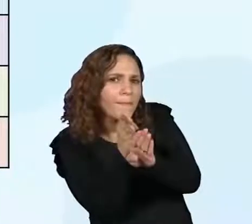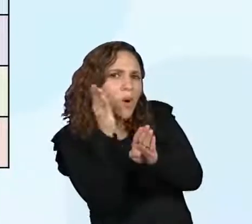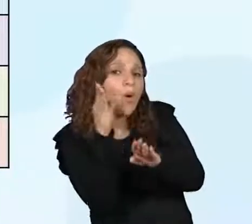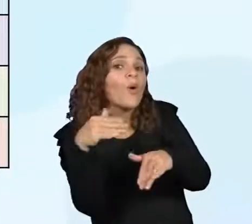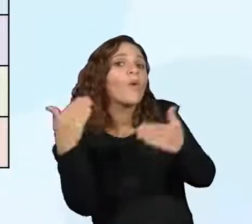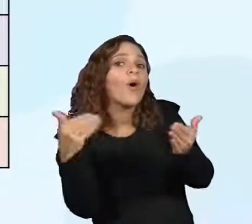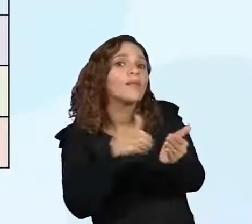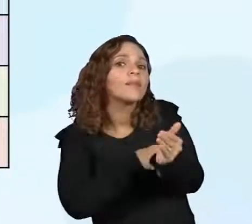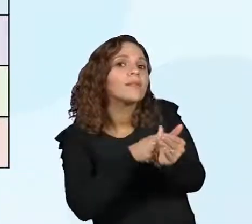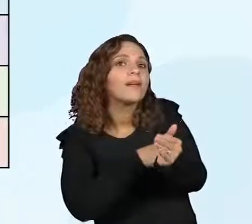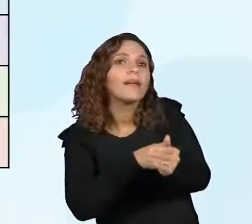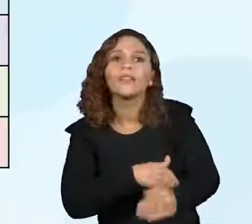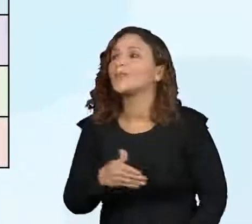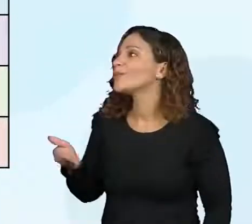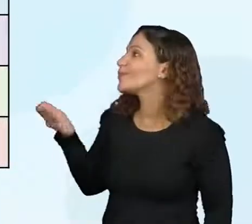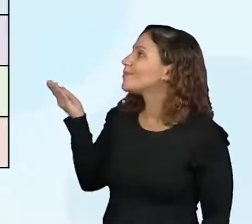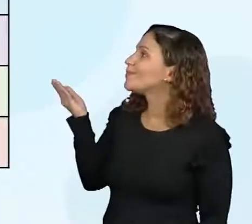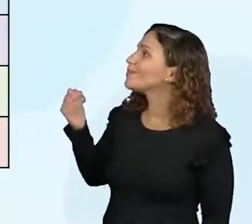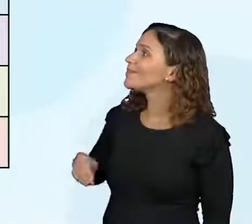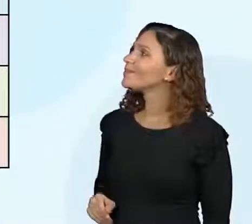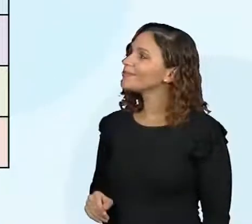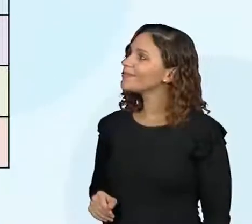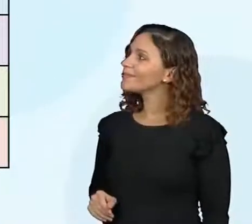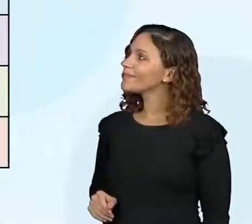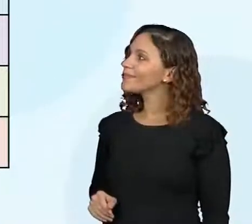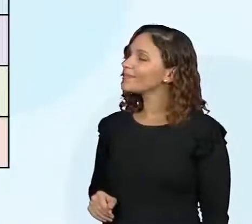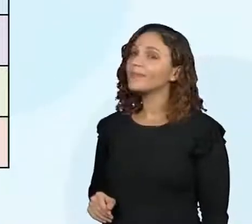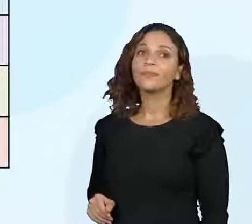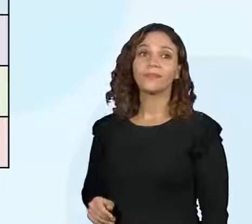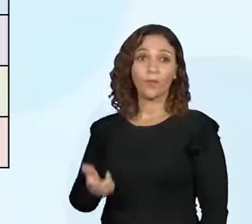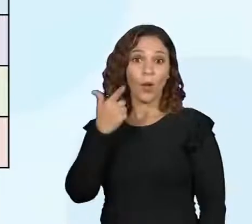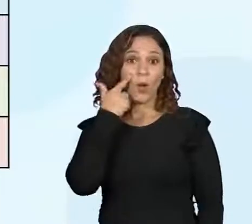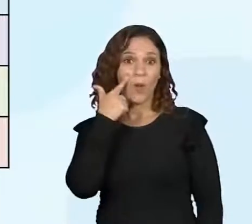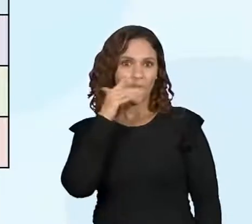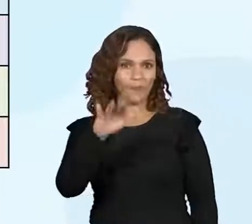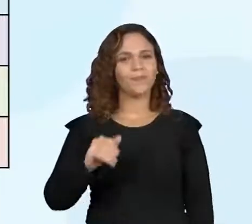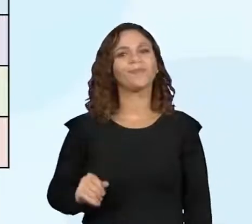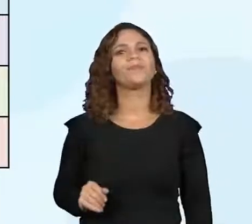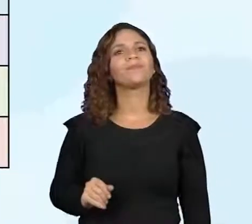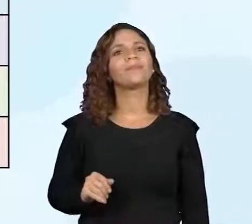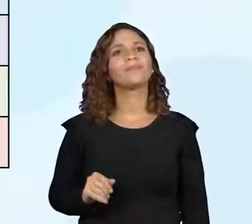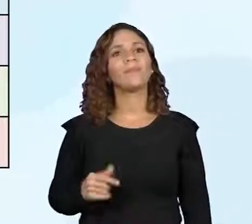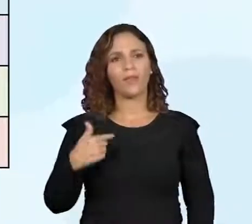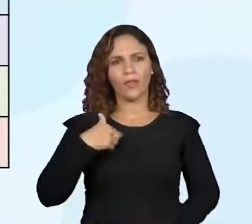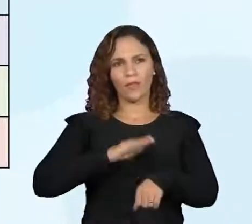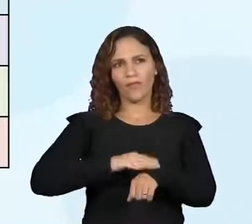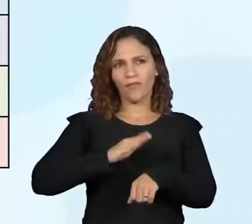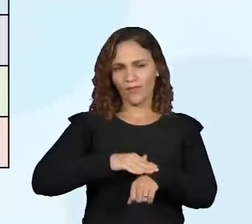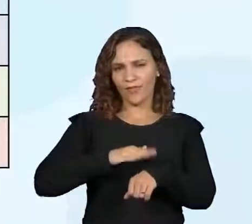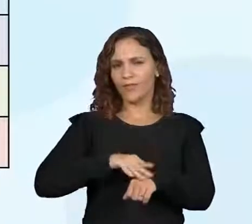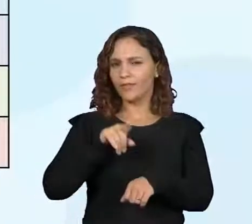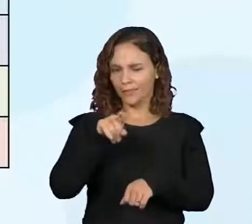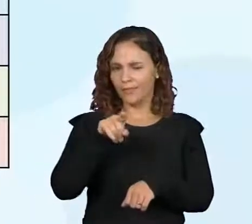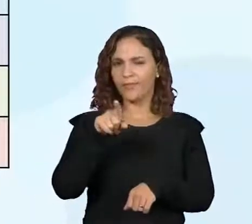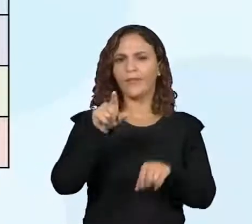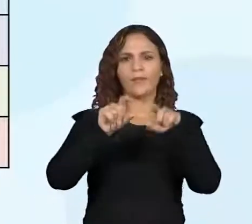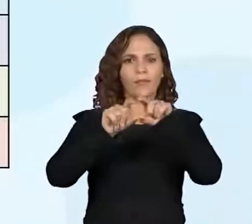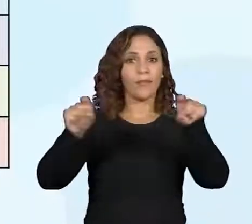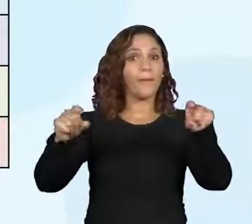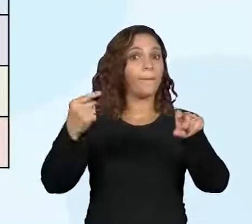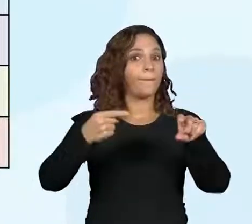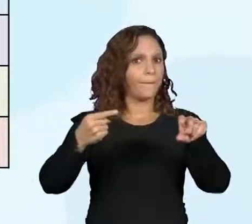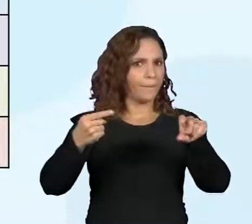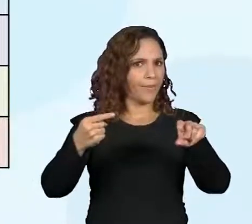da sequência e completá-la. Olha lá, eu vou fazer aqui, vou mostrar para vocês a primeira